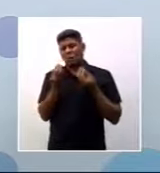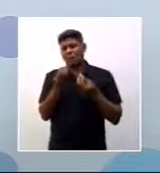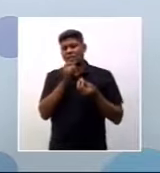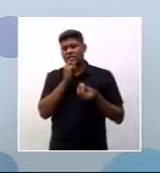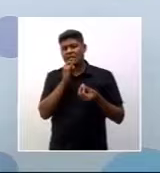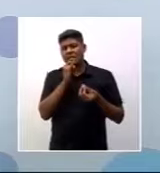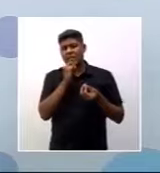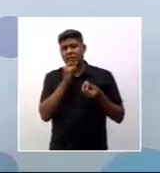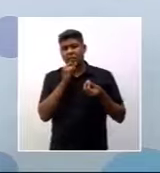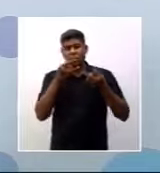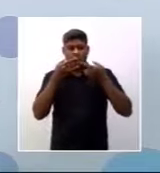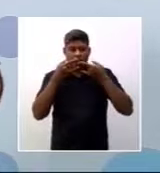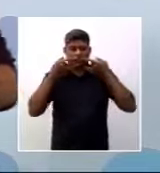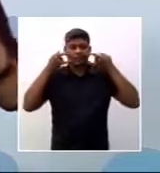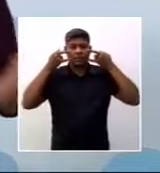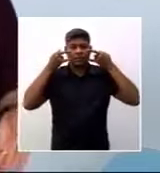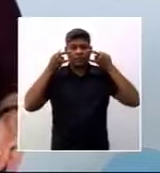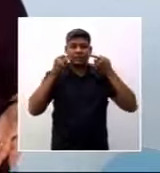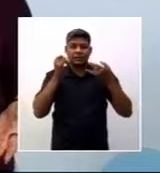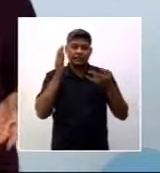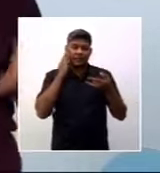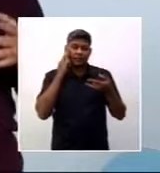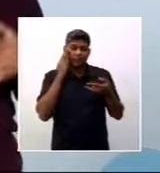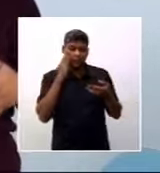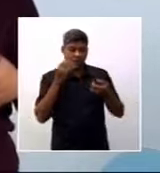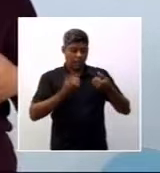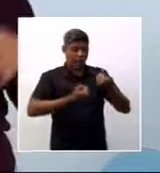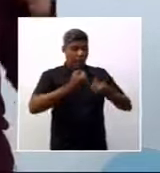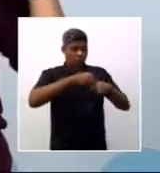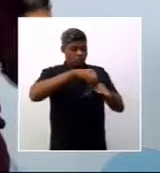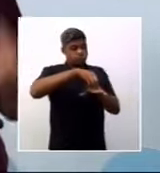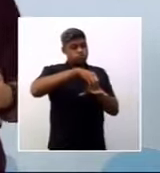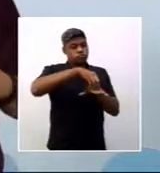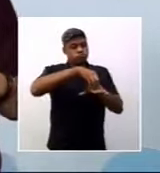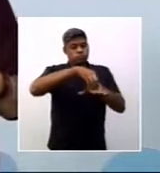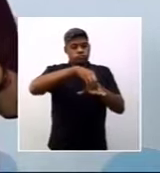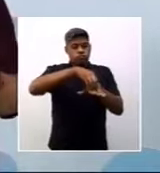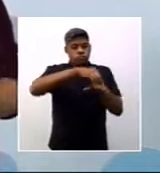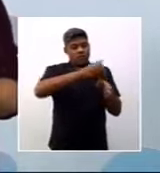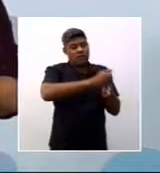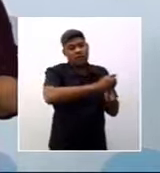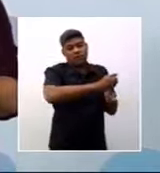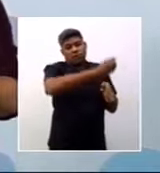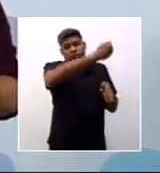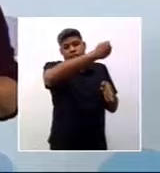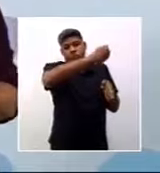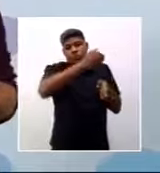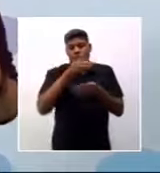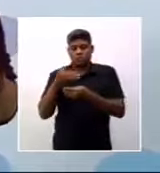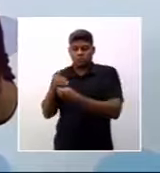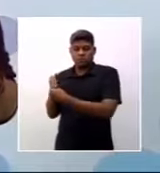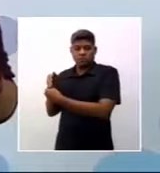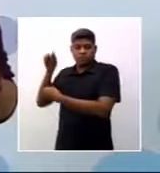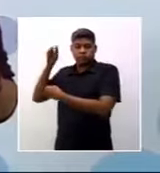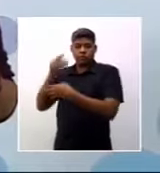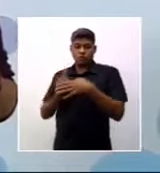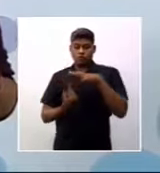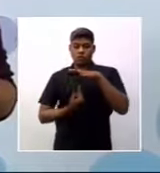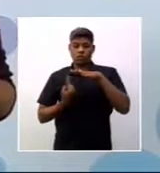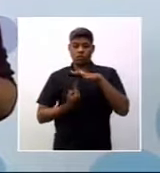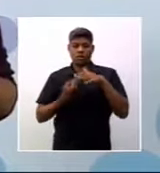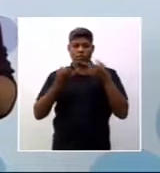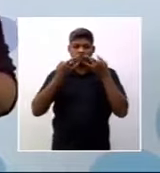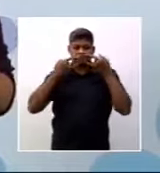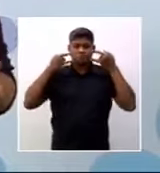por exemplo vou dar desenho da máscara do carro bom se eu estou trancada num carro fechado sozinha porque eu preciso usar máscara